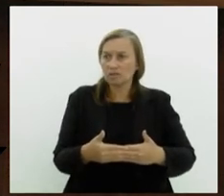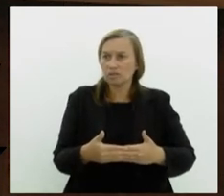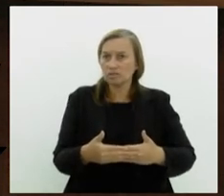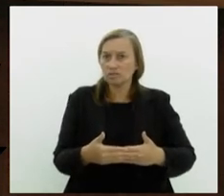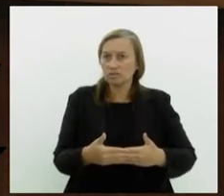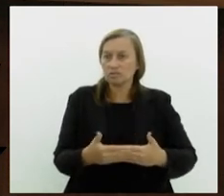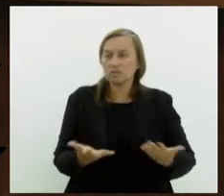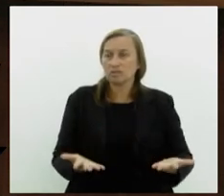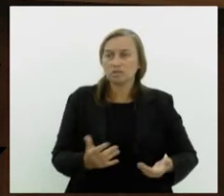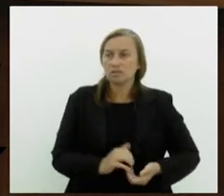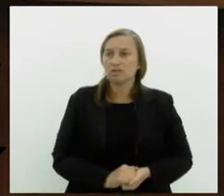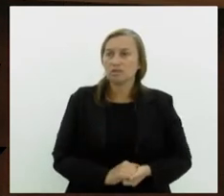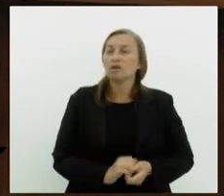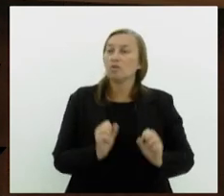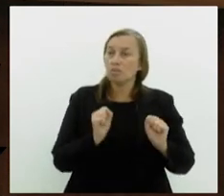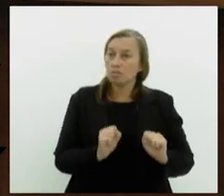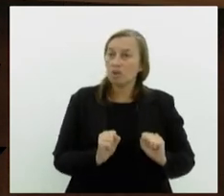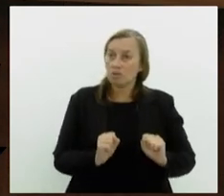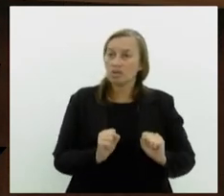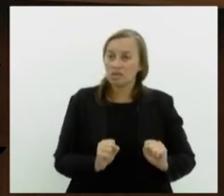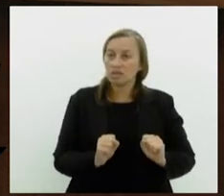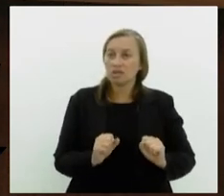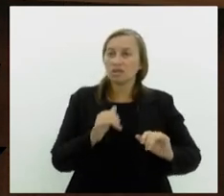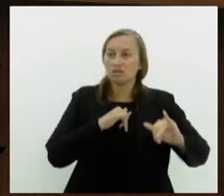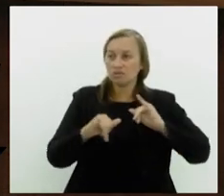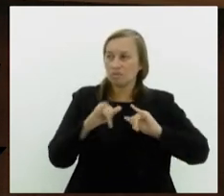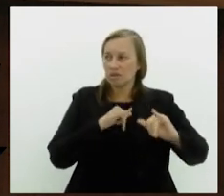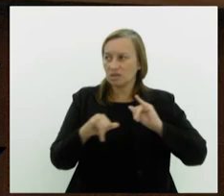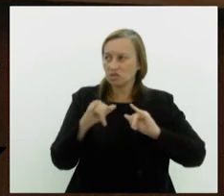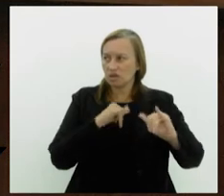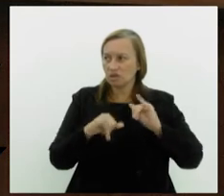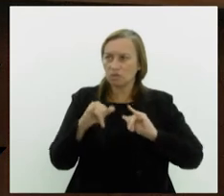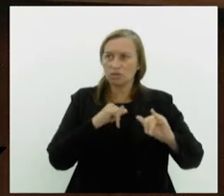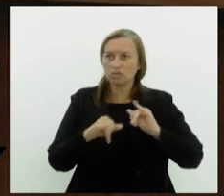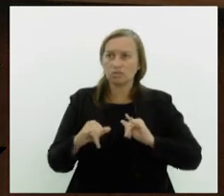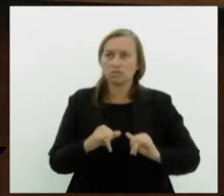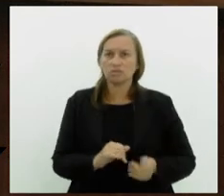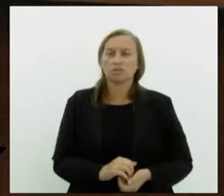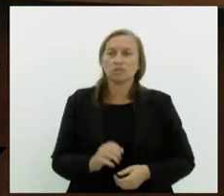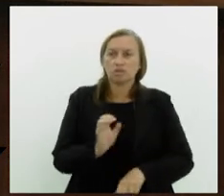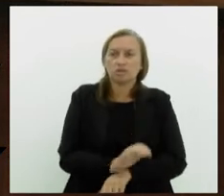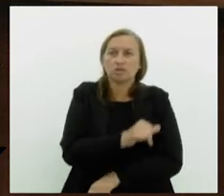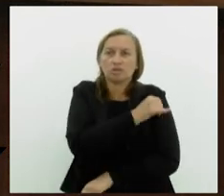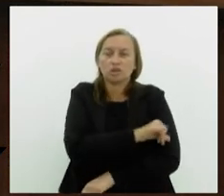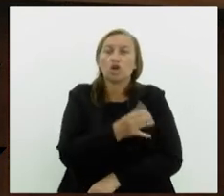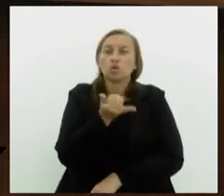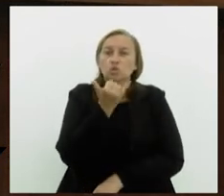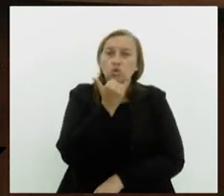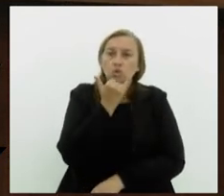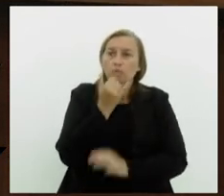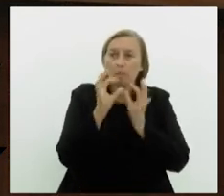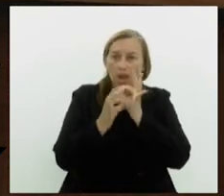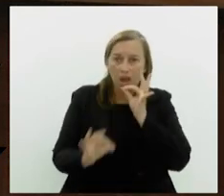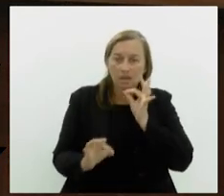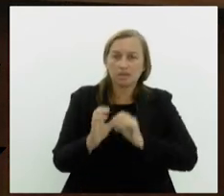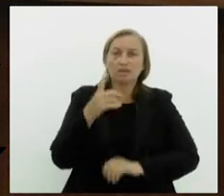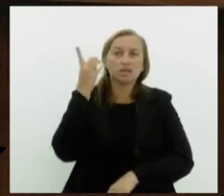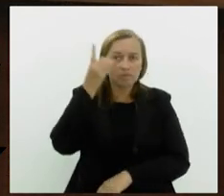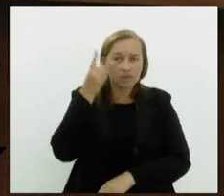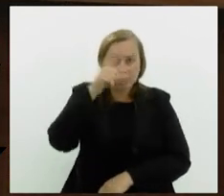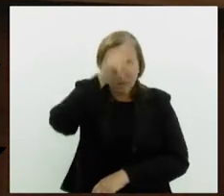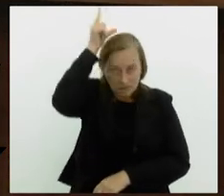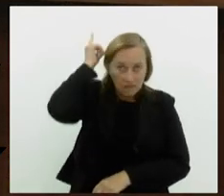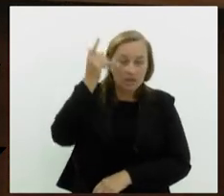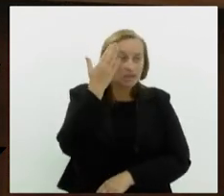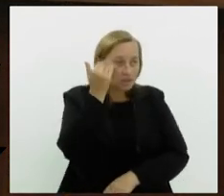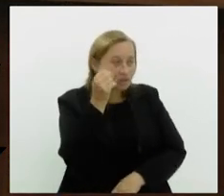na pesquisa e a gente possa trazer informações mais relevantes à população do Rio de Janeiro. Desculpa me estender, deputado Luiz Paulo. Sei que Vossa Excelência é